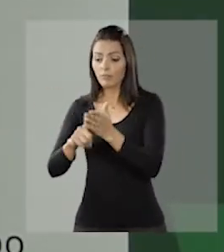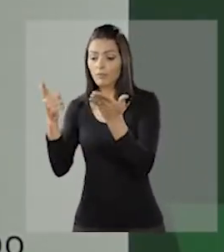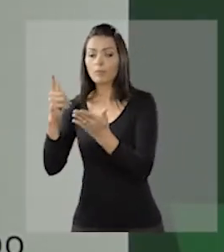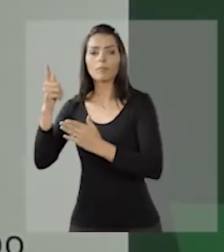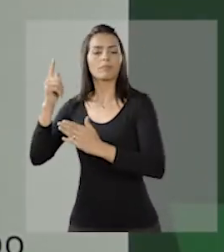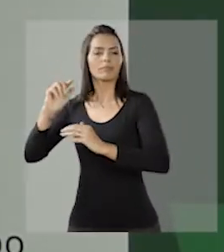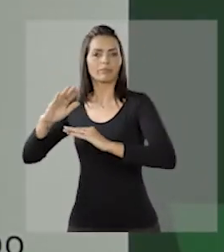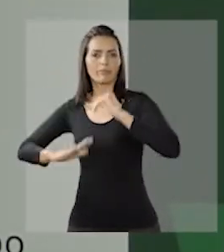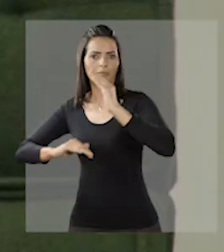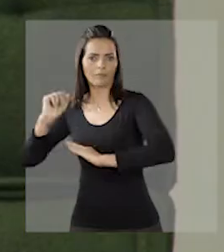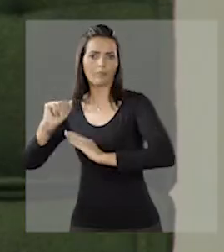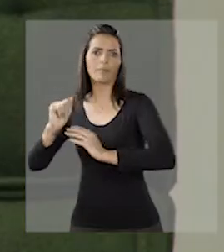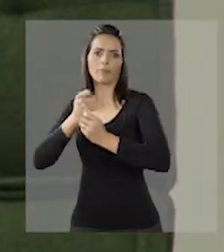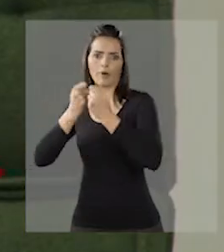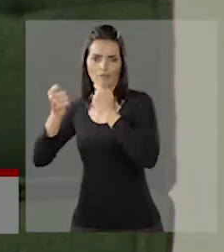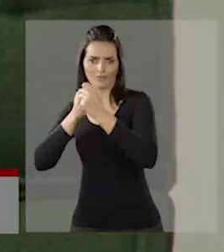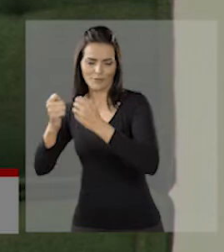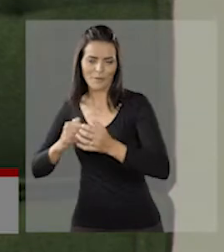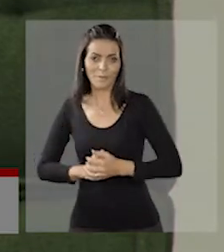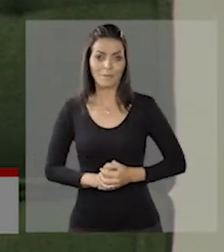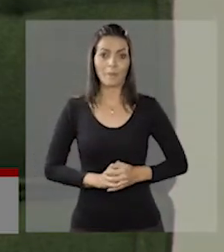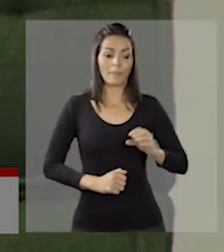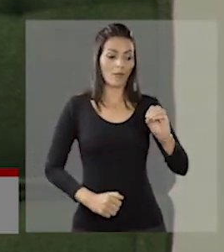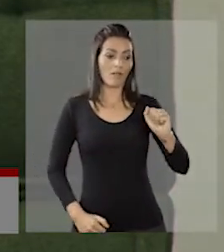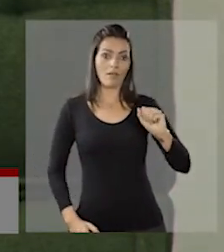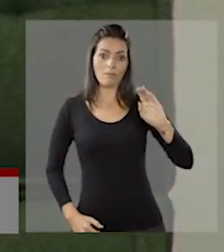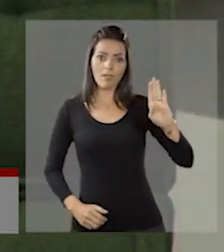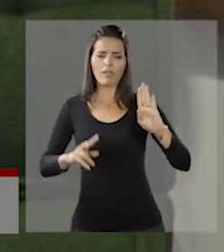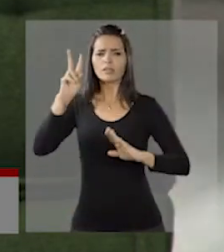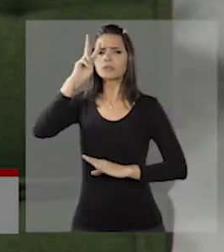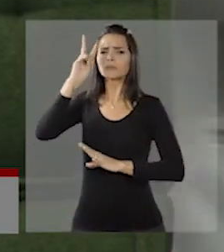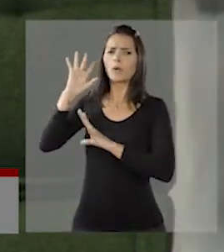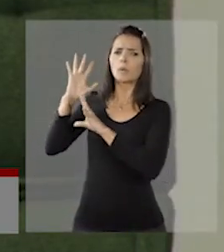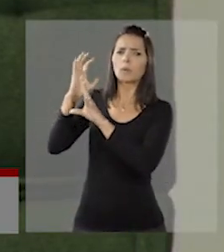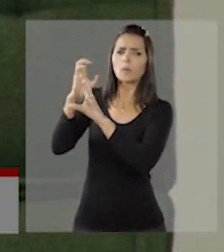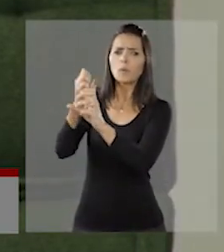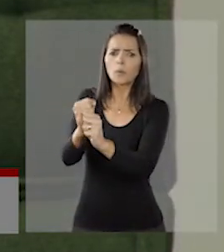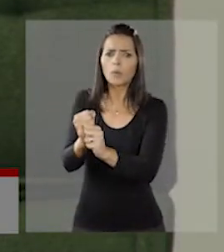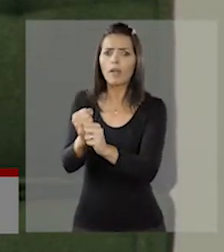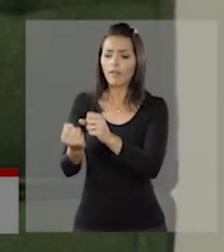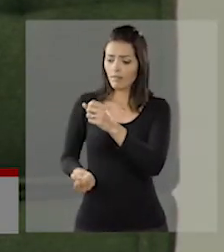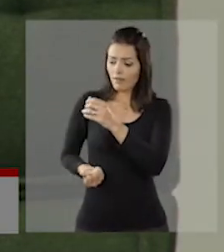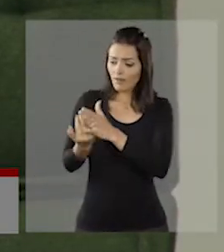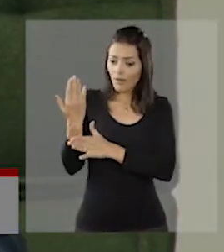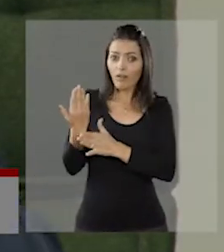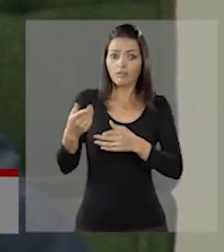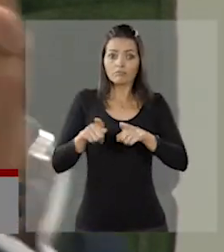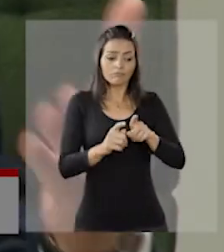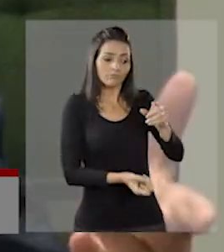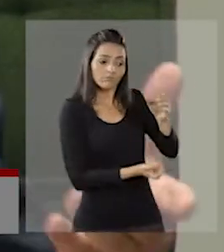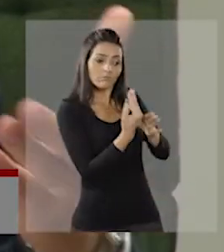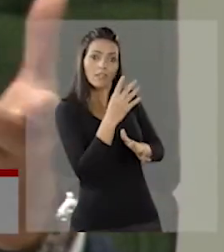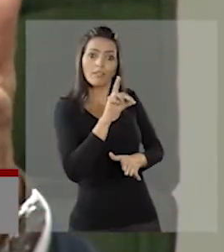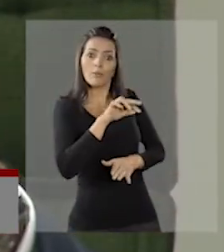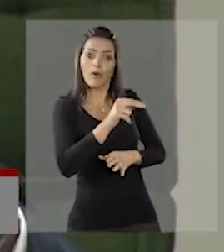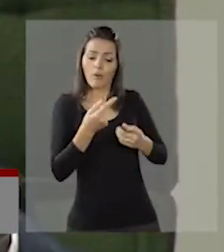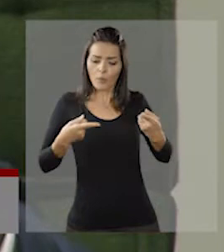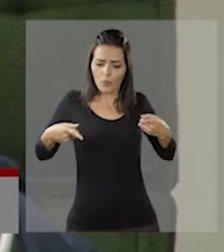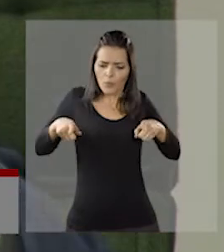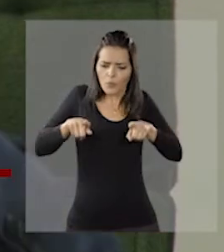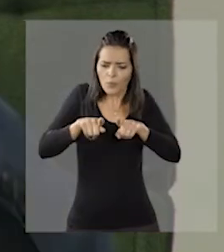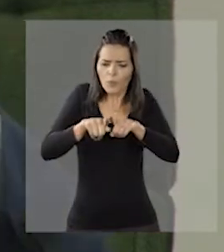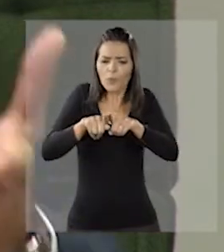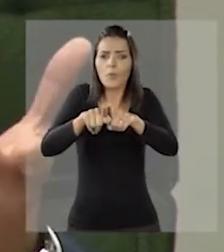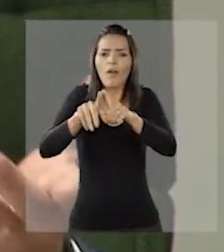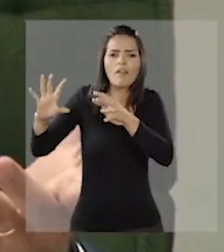expressão e de imprensa. A OAB, na sua história, ela se confunde exatamente com a história da própria democracia do